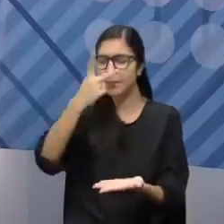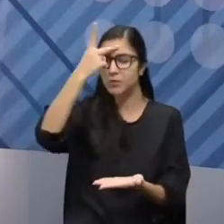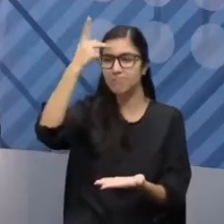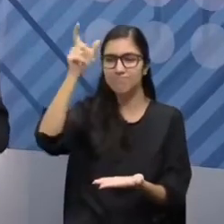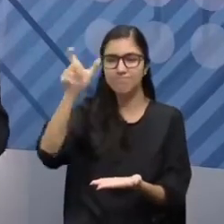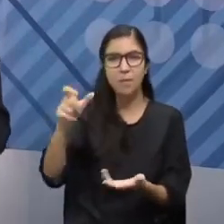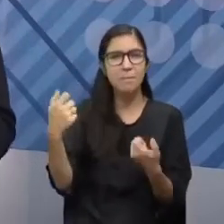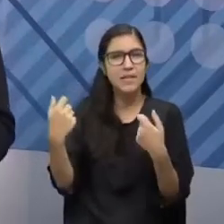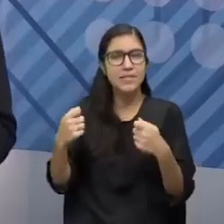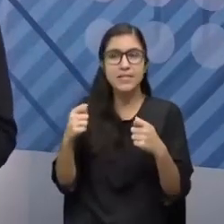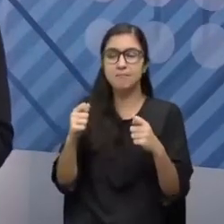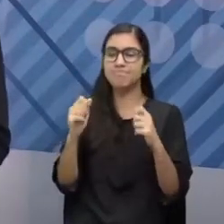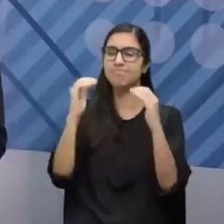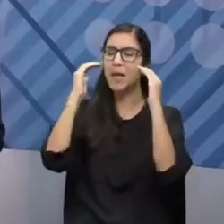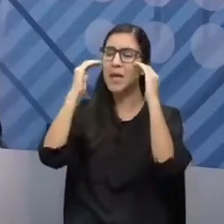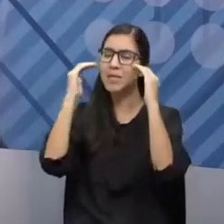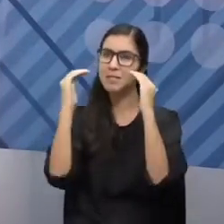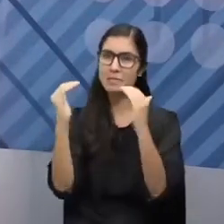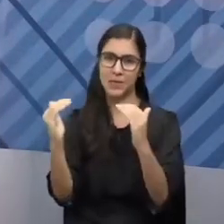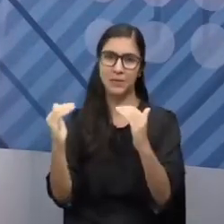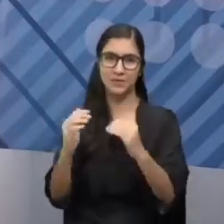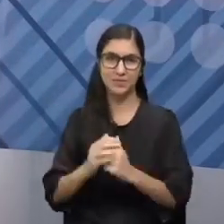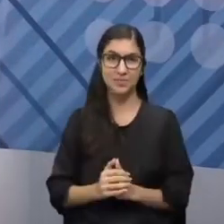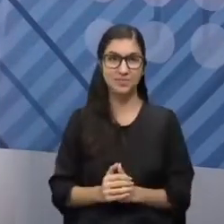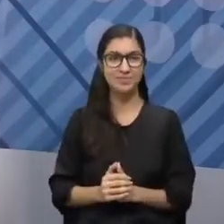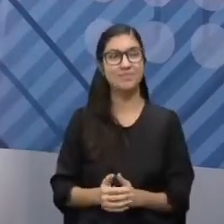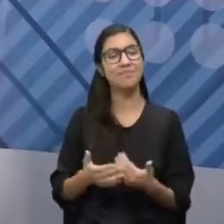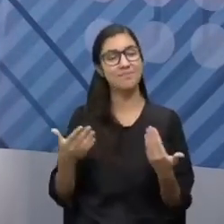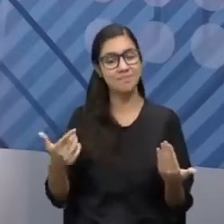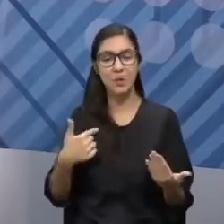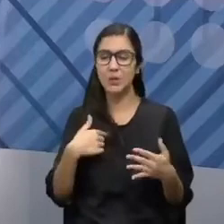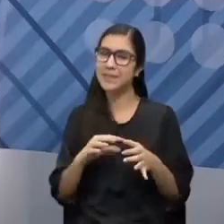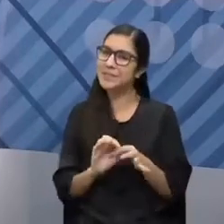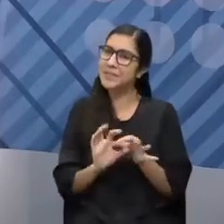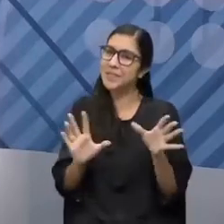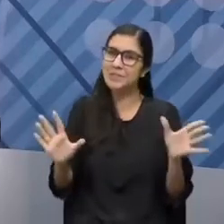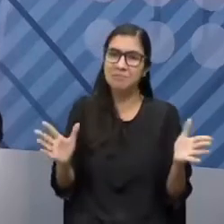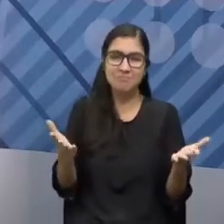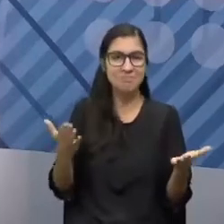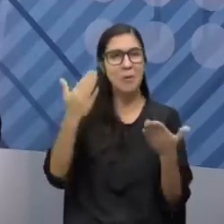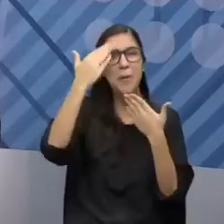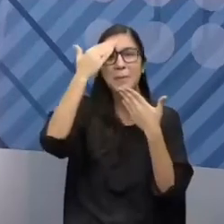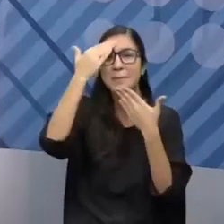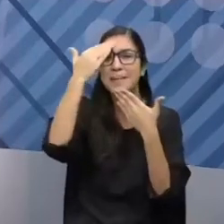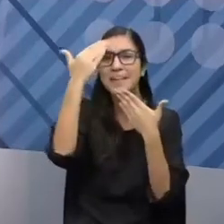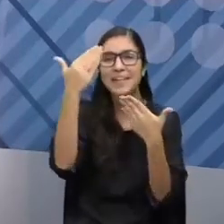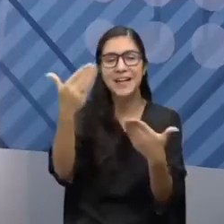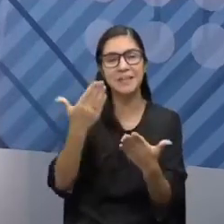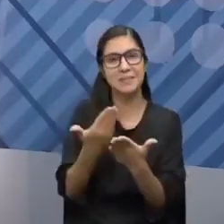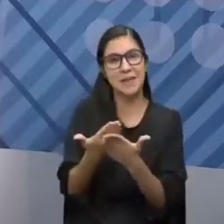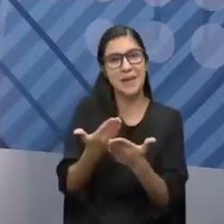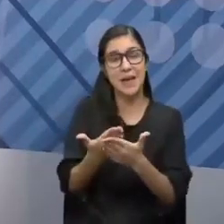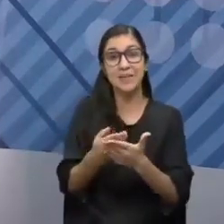que merece todo o nosso respeito enquanto profissional. Eu fico à disposição de vocês, obrigada